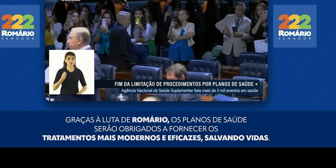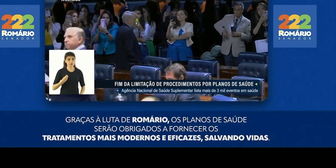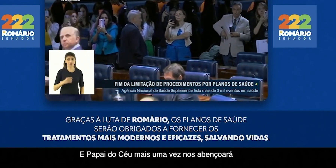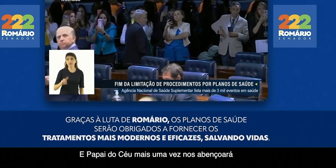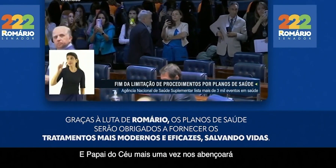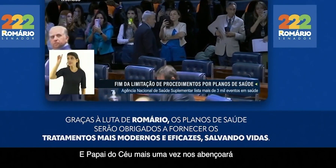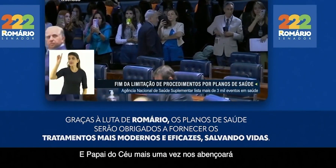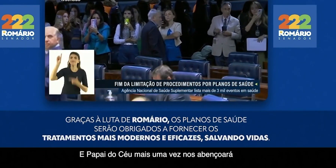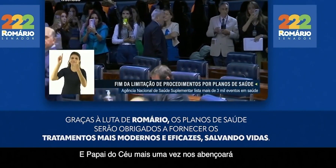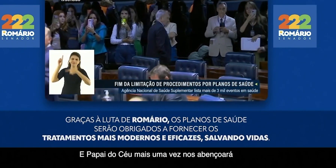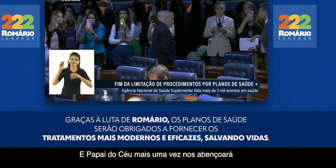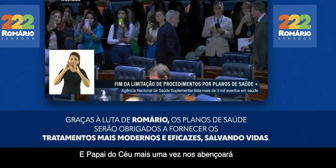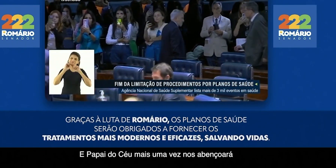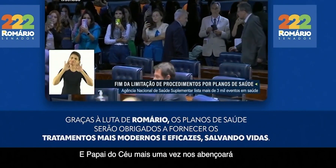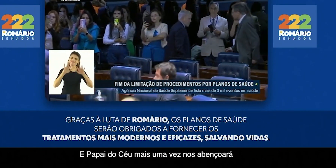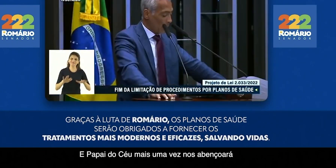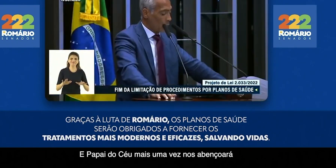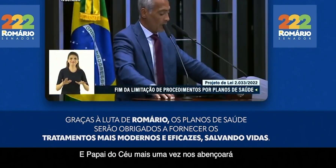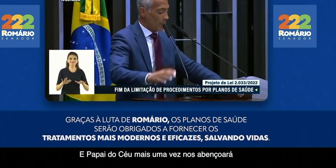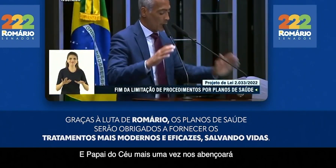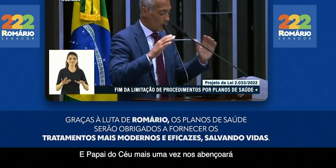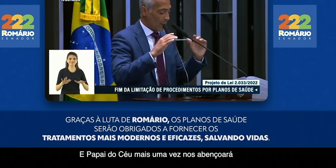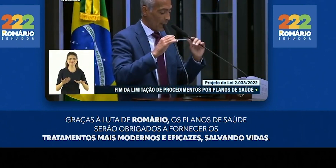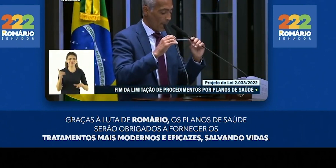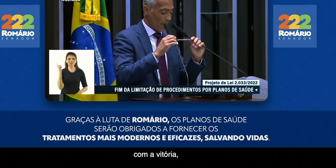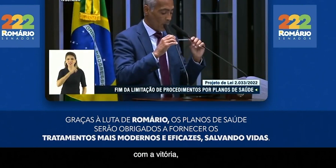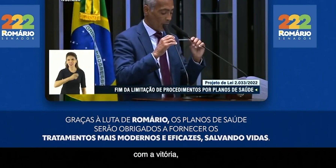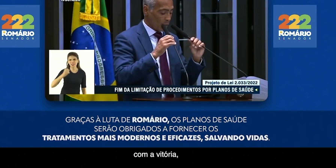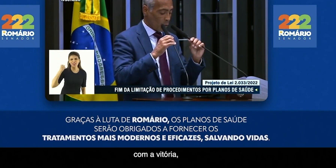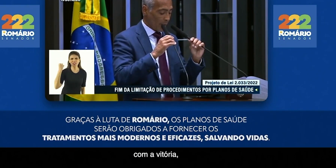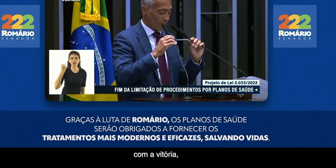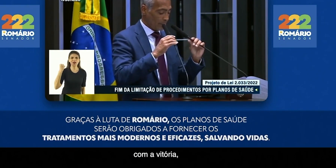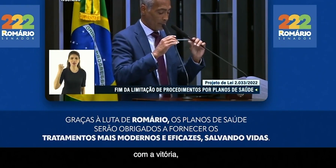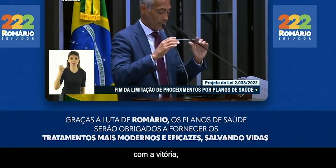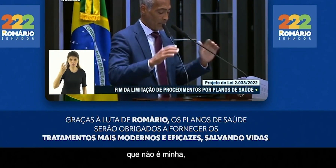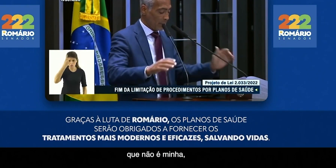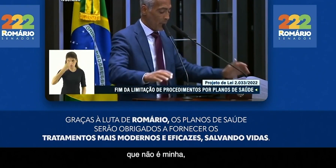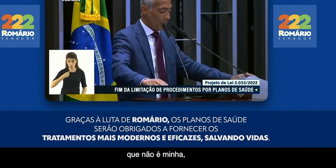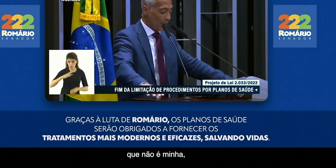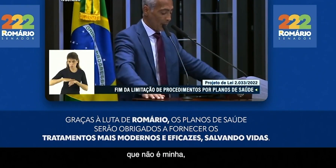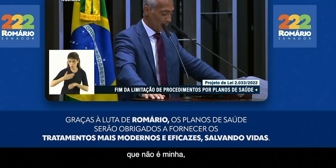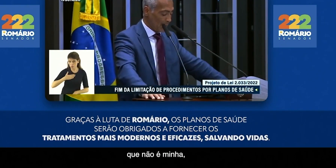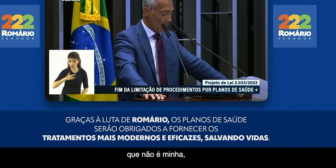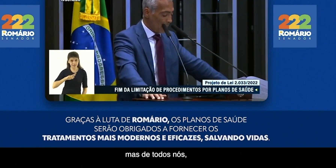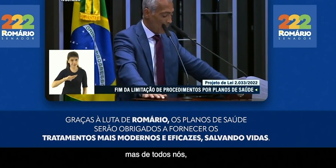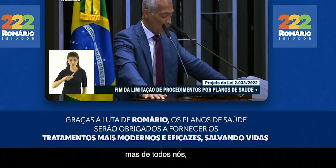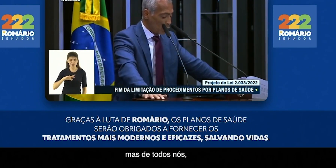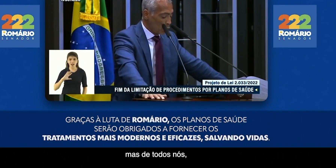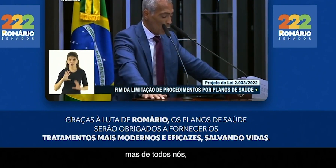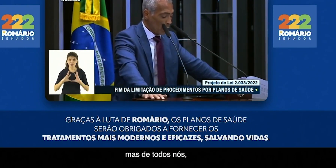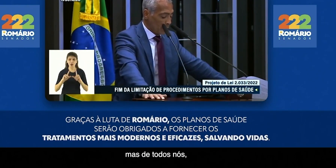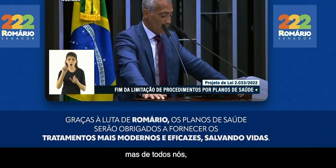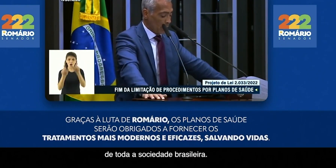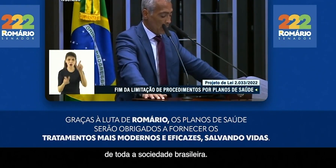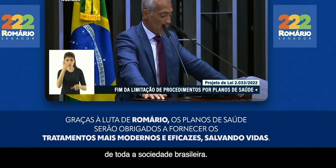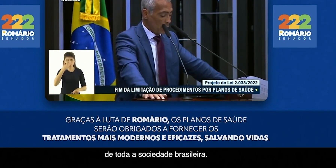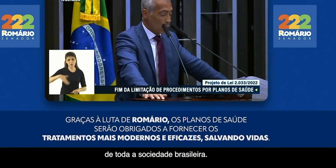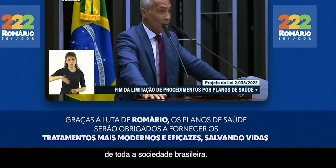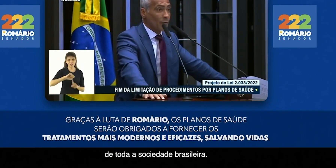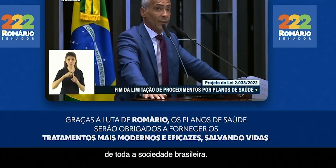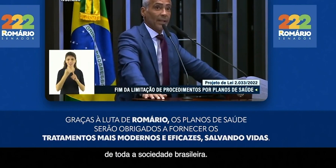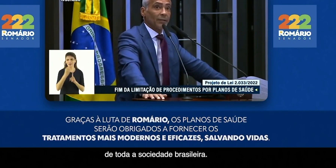nossas vidas e papai do céu mais uma vez nos abençoará com a Vitória que não é minha mas de todos nós